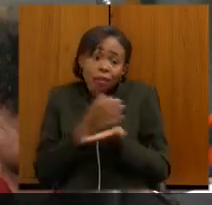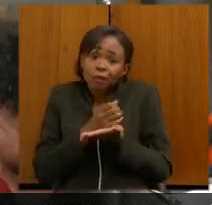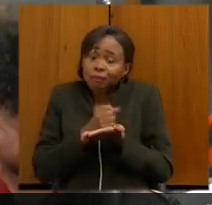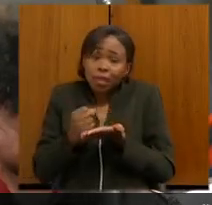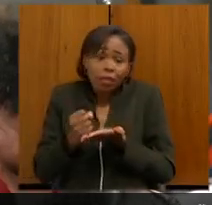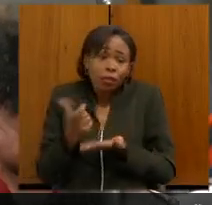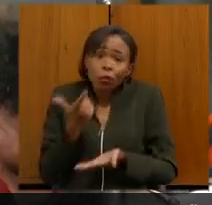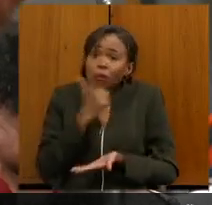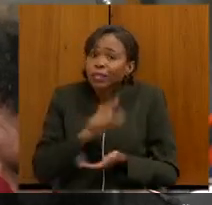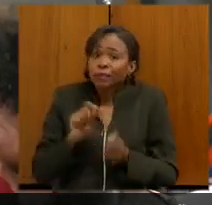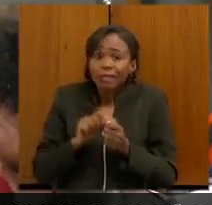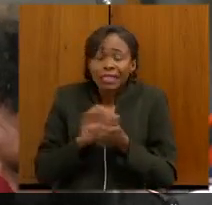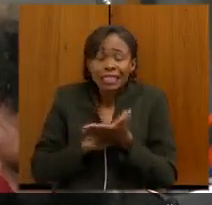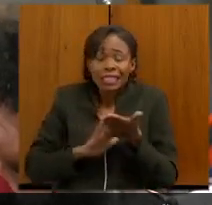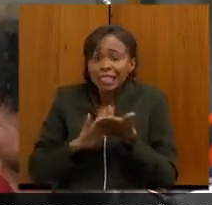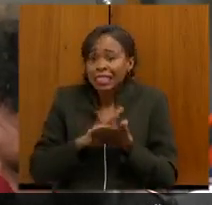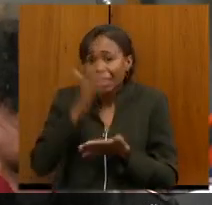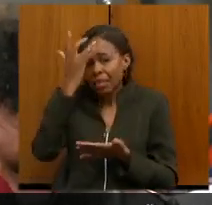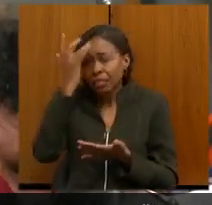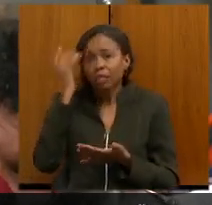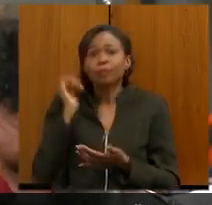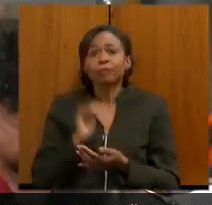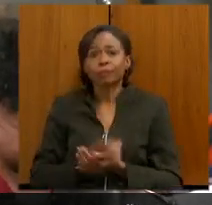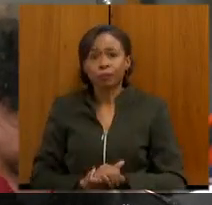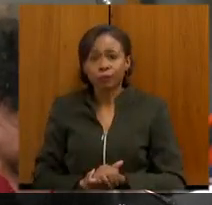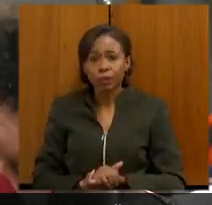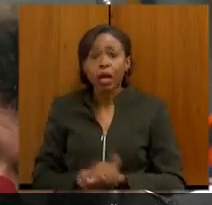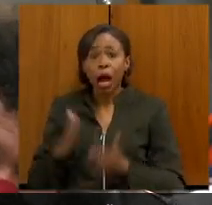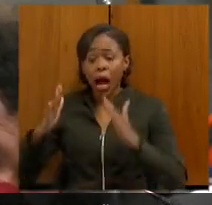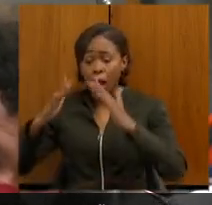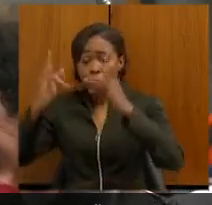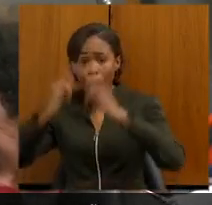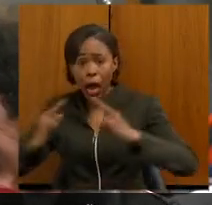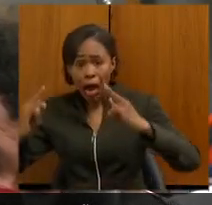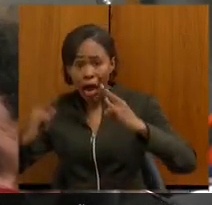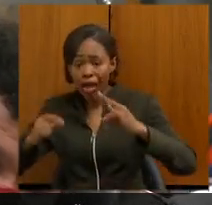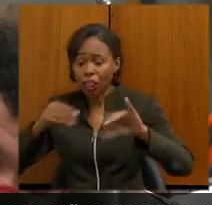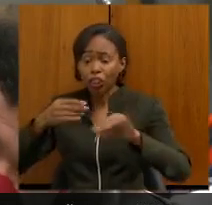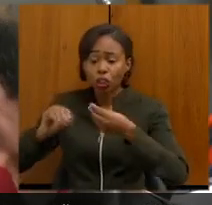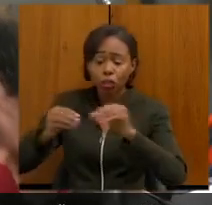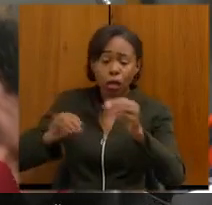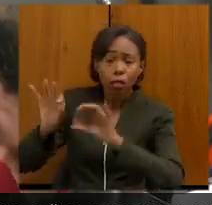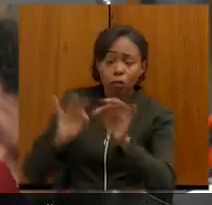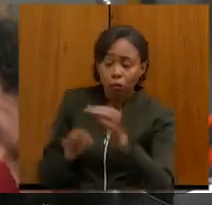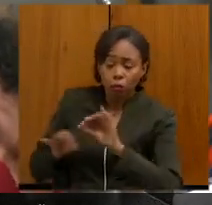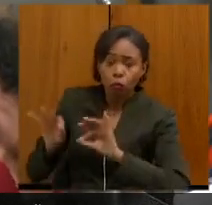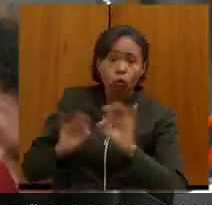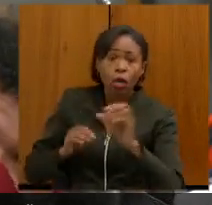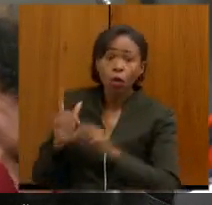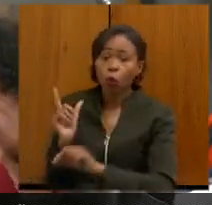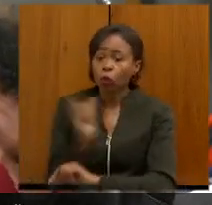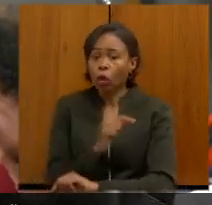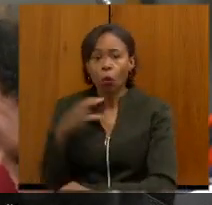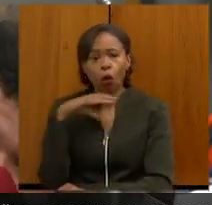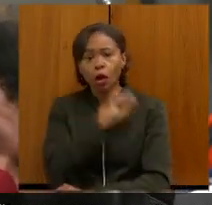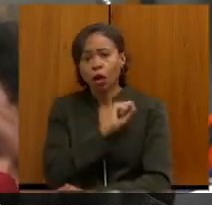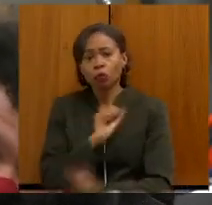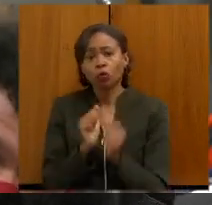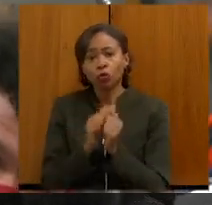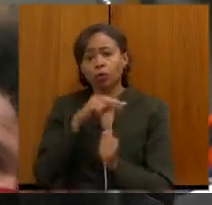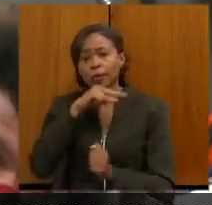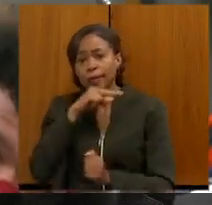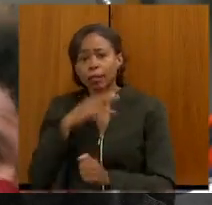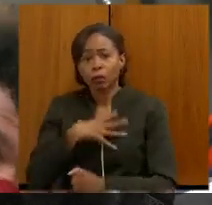como que eu ia fazer desmanchar barraco correto meus filhos e com meu neto é porque